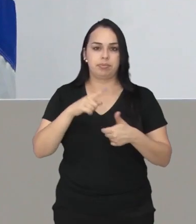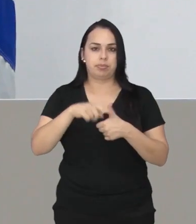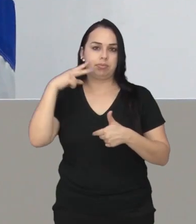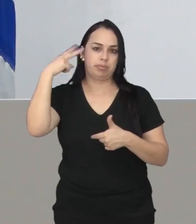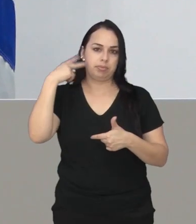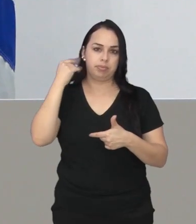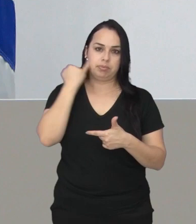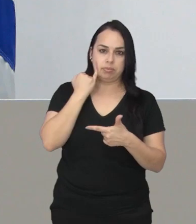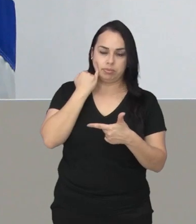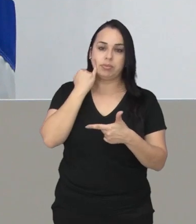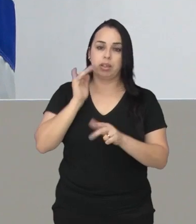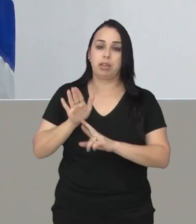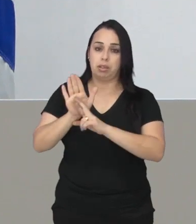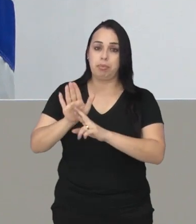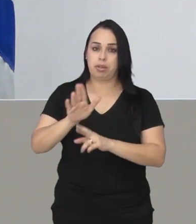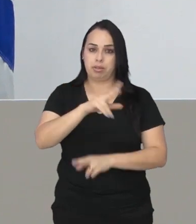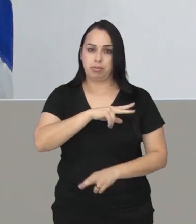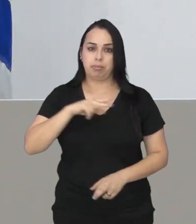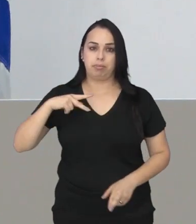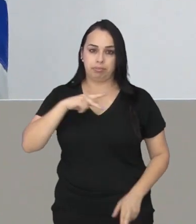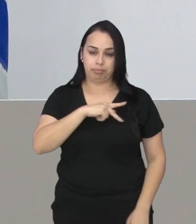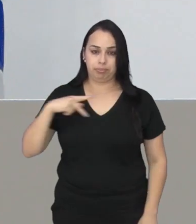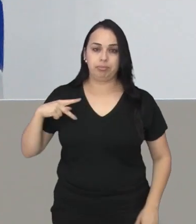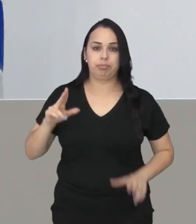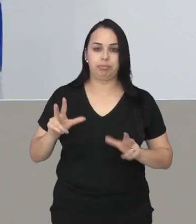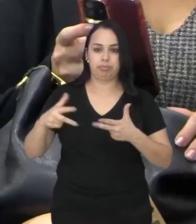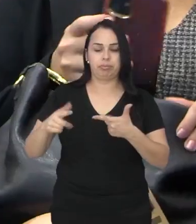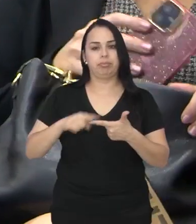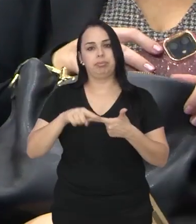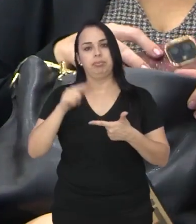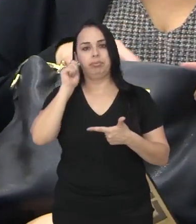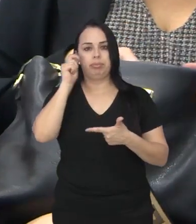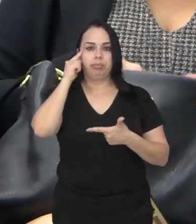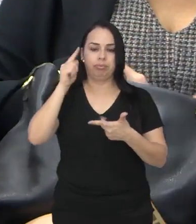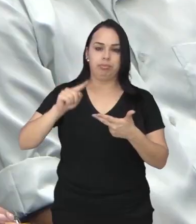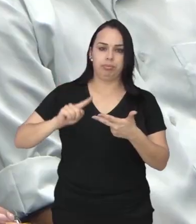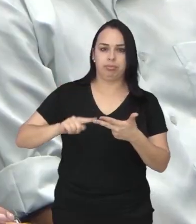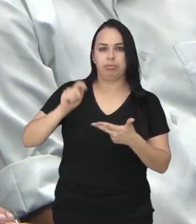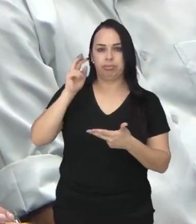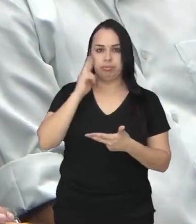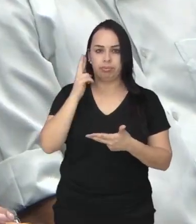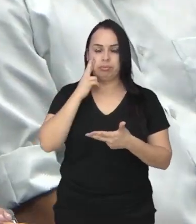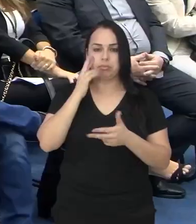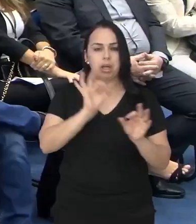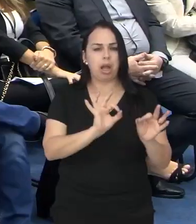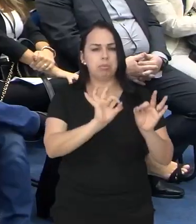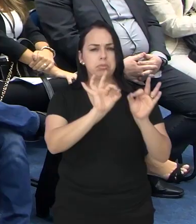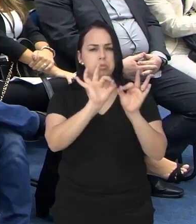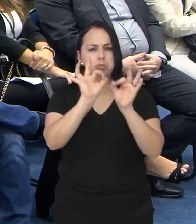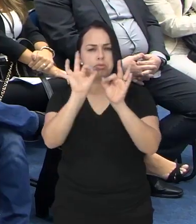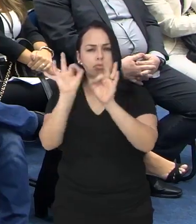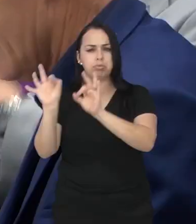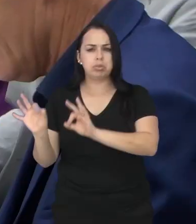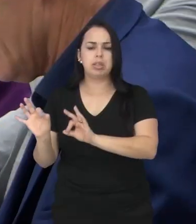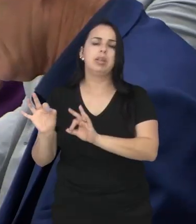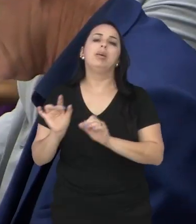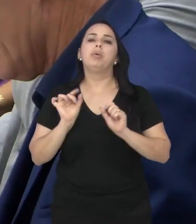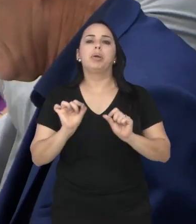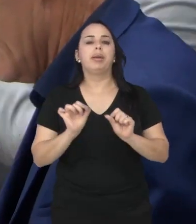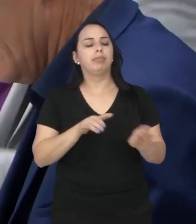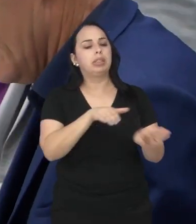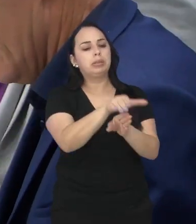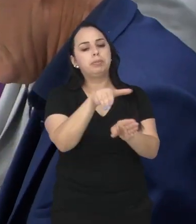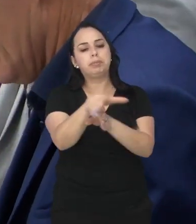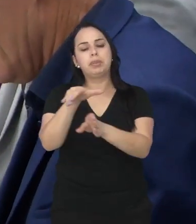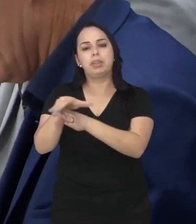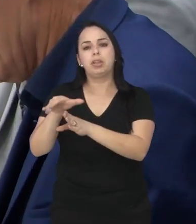Os vereadores Zé Luiz, que representou o presidente da casa, Amélia Naomi e Renato Santiago, acompanharam o evento, que orientou